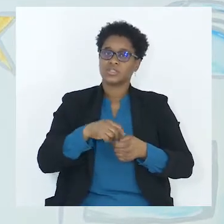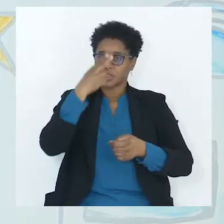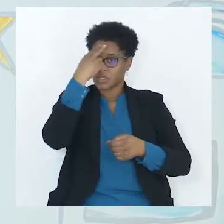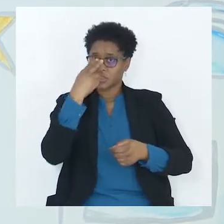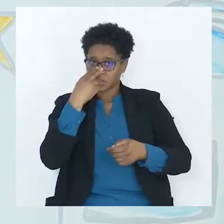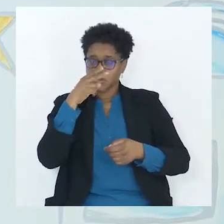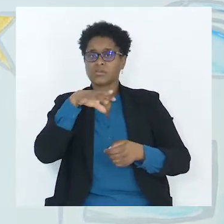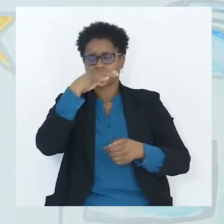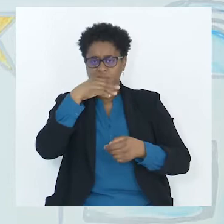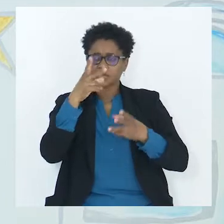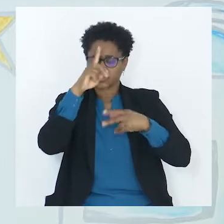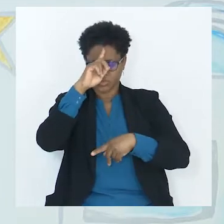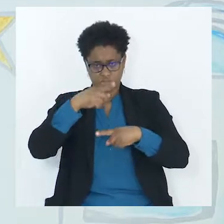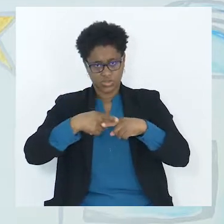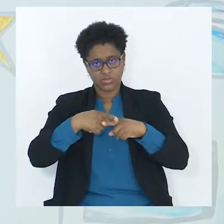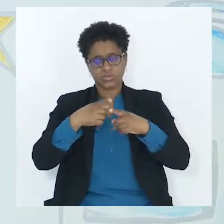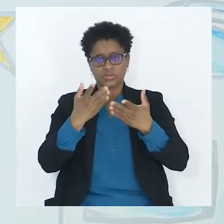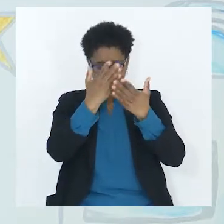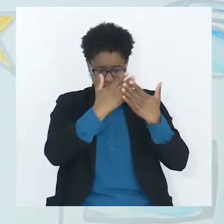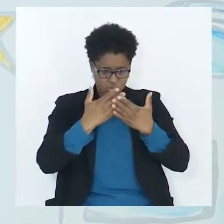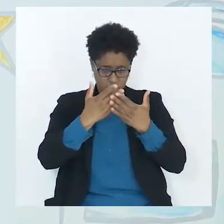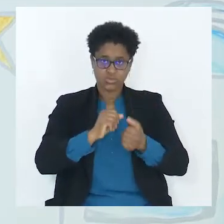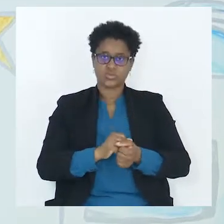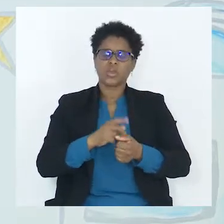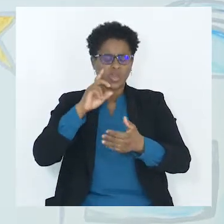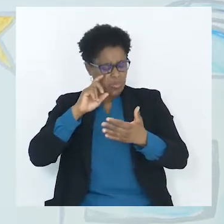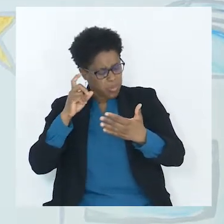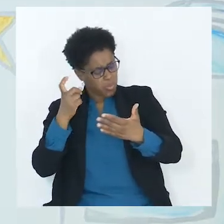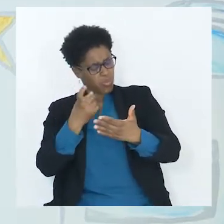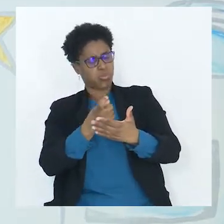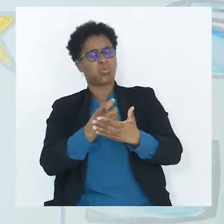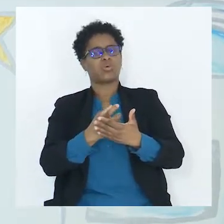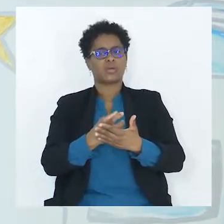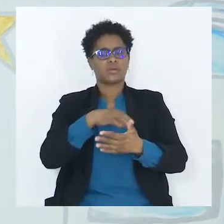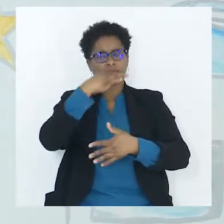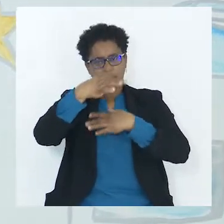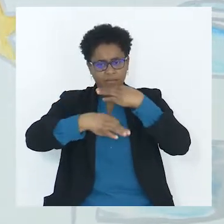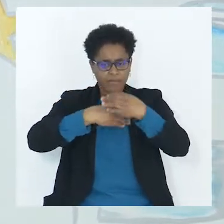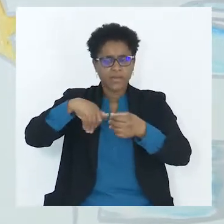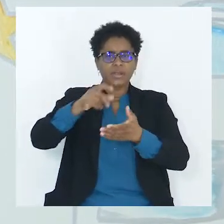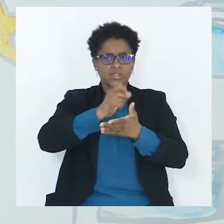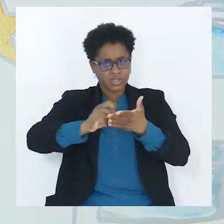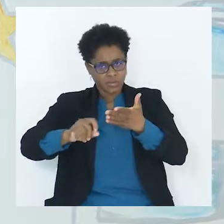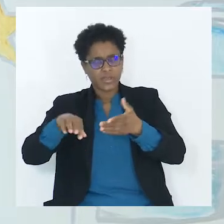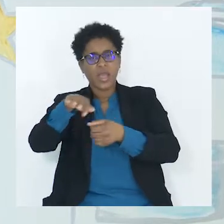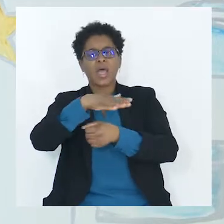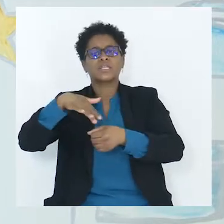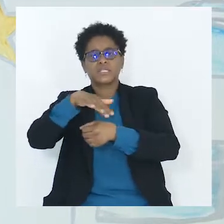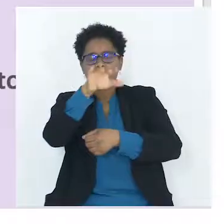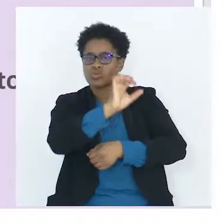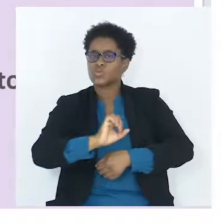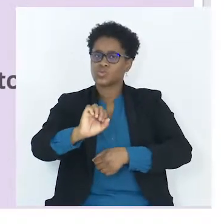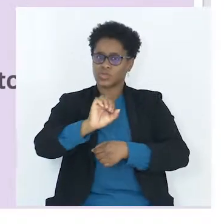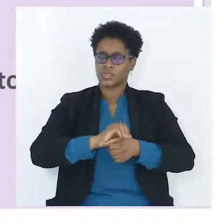que a história define como seu objeto de estudo e procura narrar as suas ações.